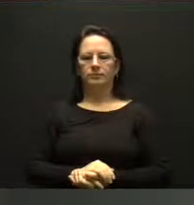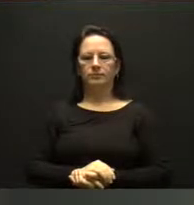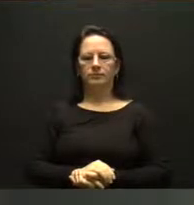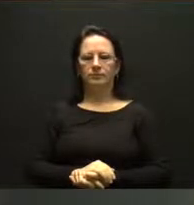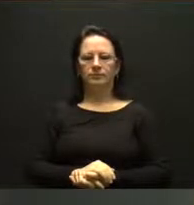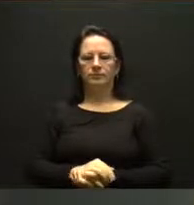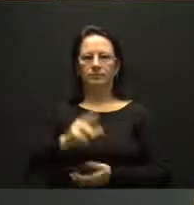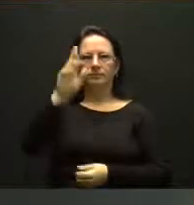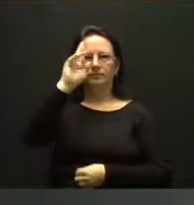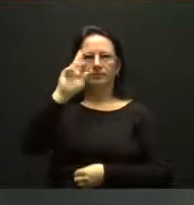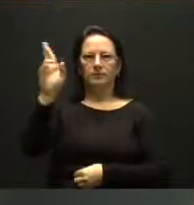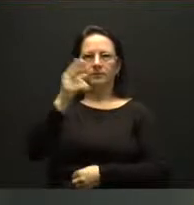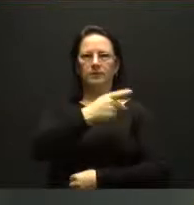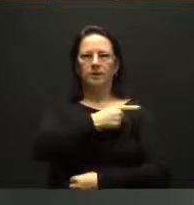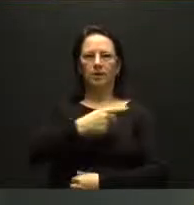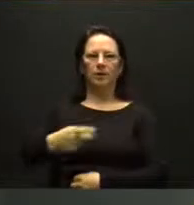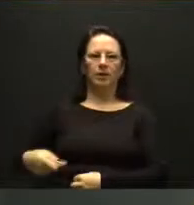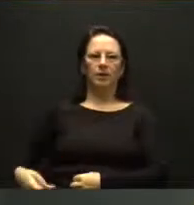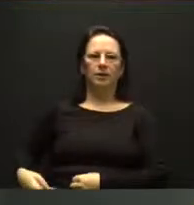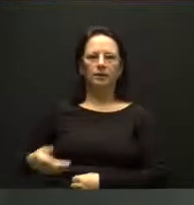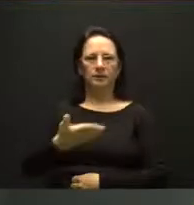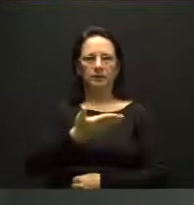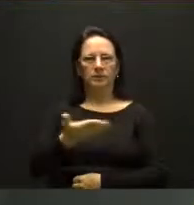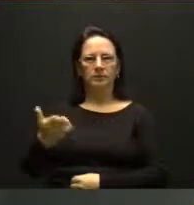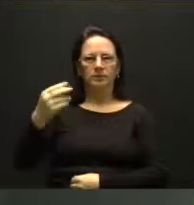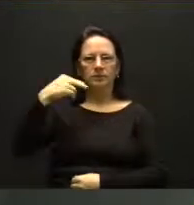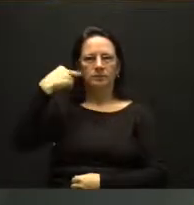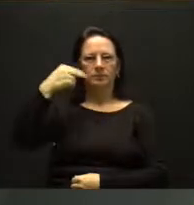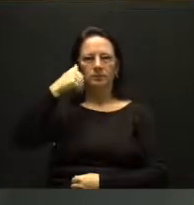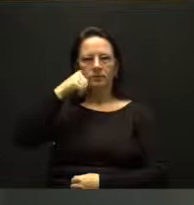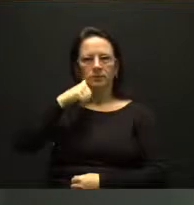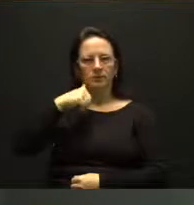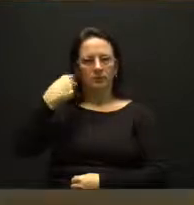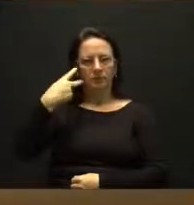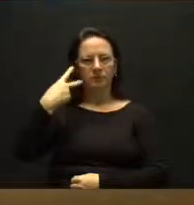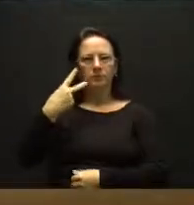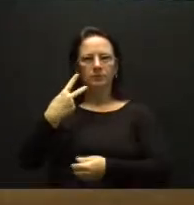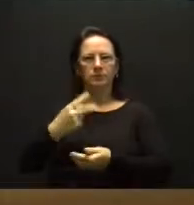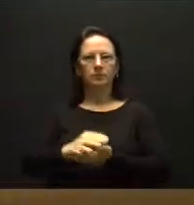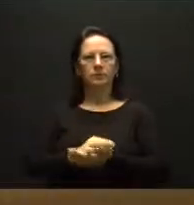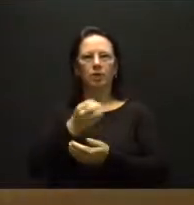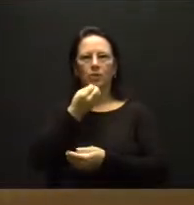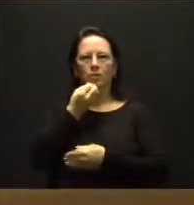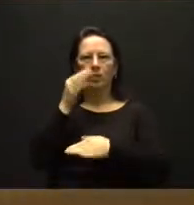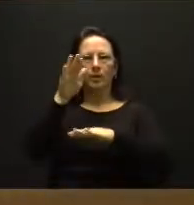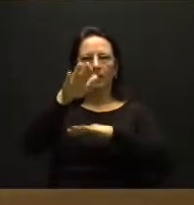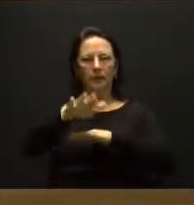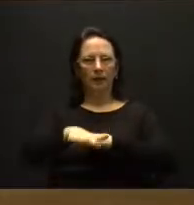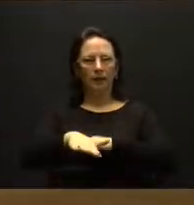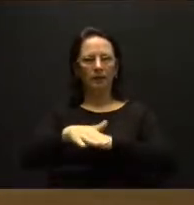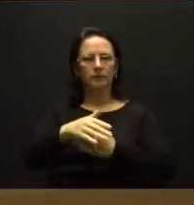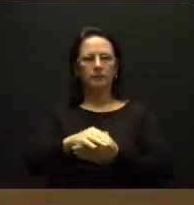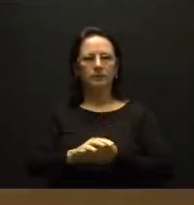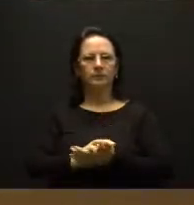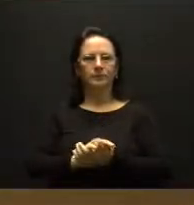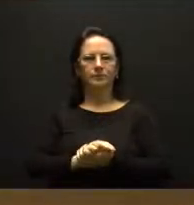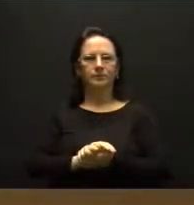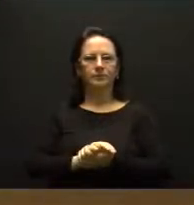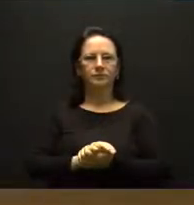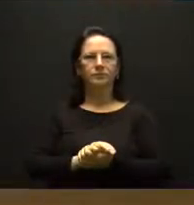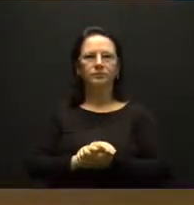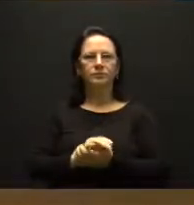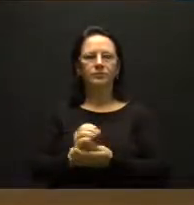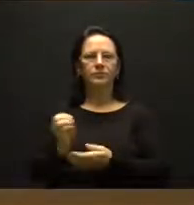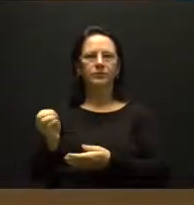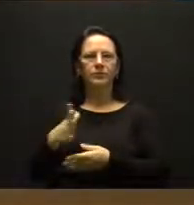seu presidente e nobres pares senhora vereadora érica verçosa boa tarde a todos os presentes mais uma